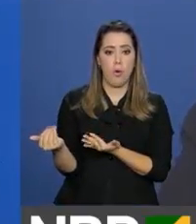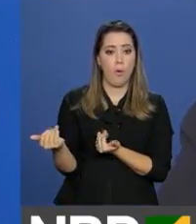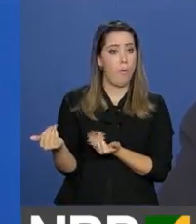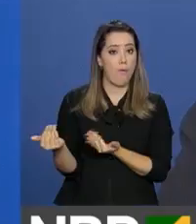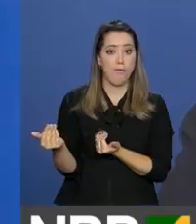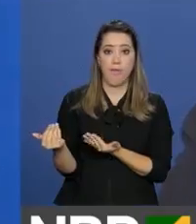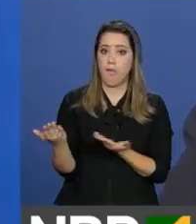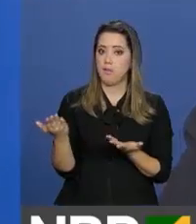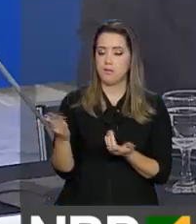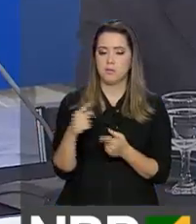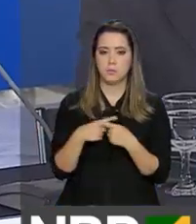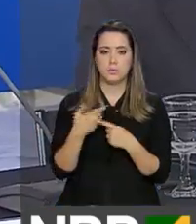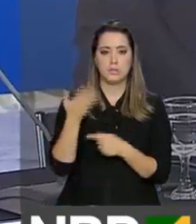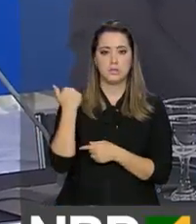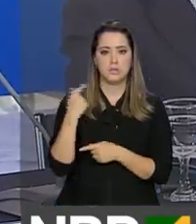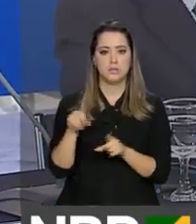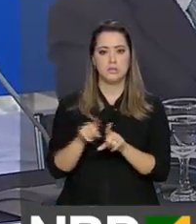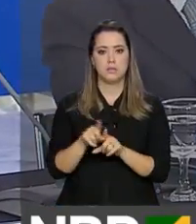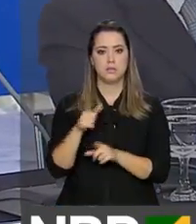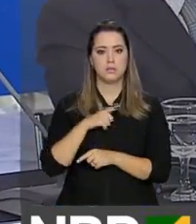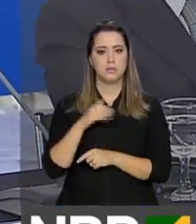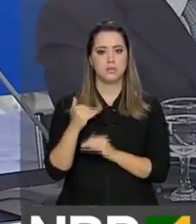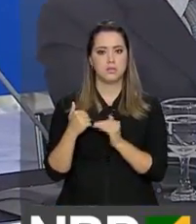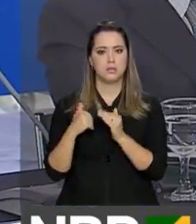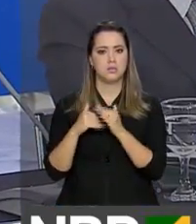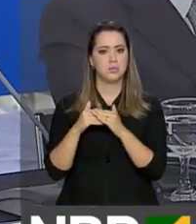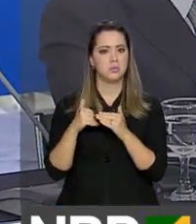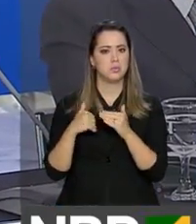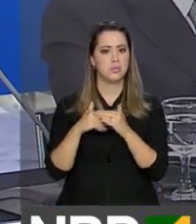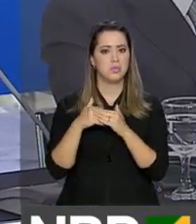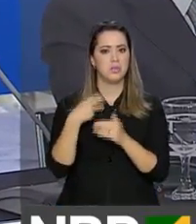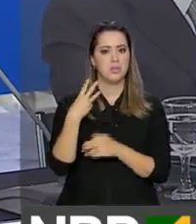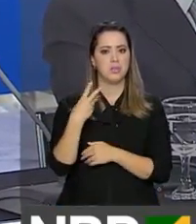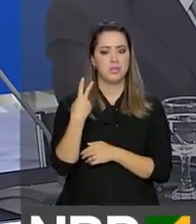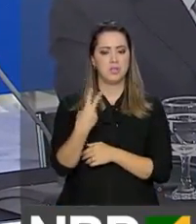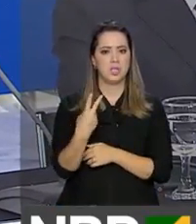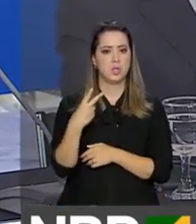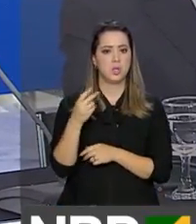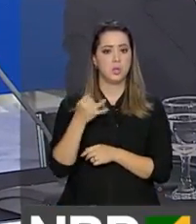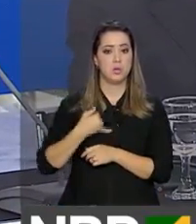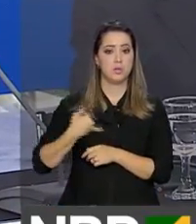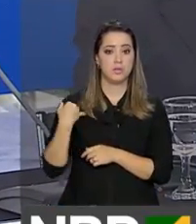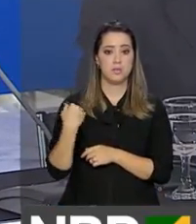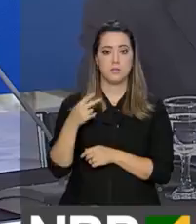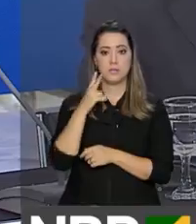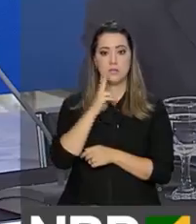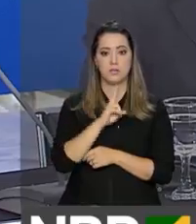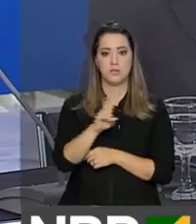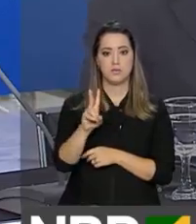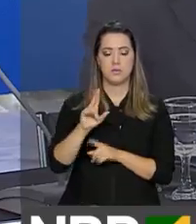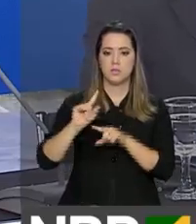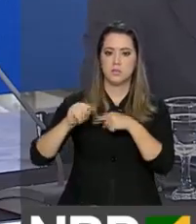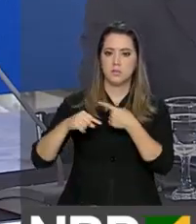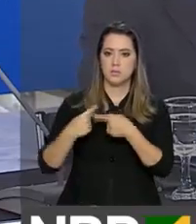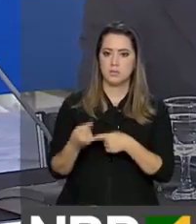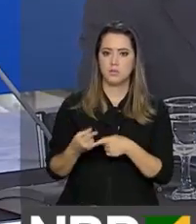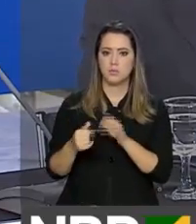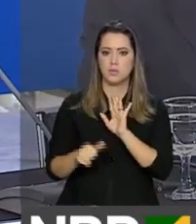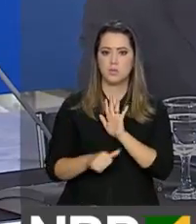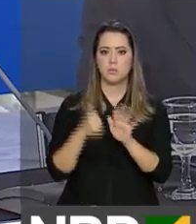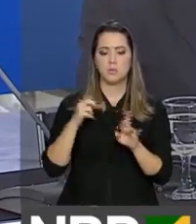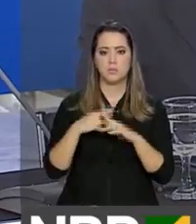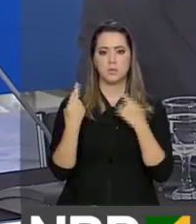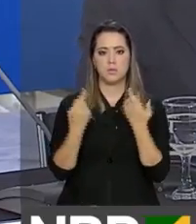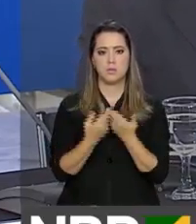é? Porque na época, acho que você não passava dos 32 anos, não é? E olhe, logo em seguida, logo na primeira